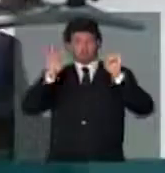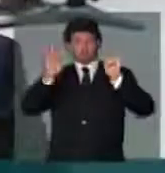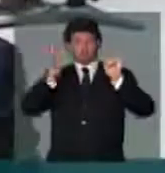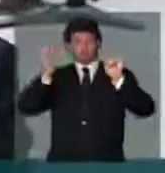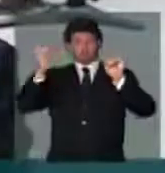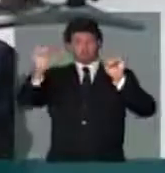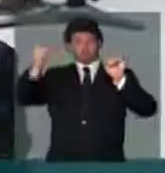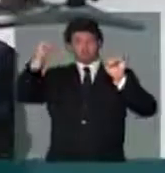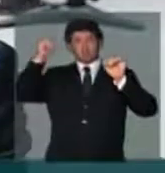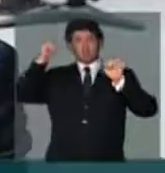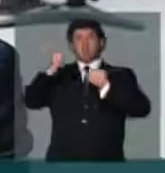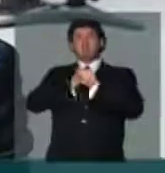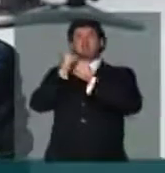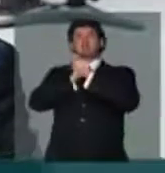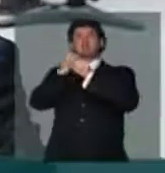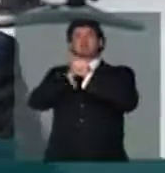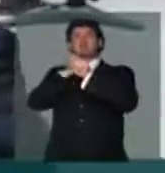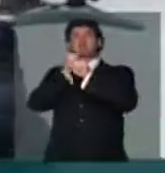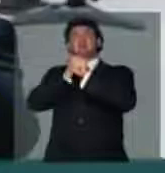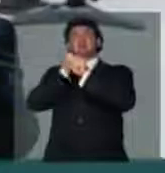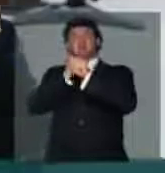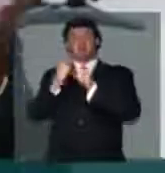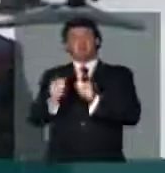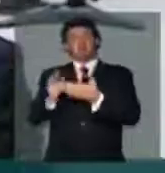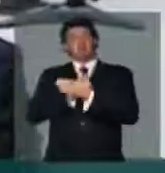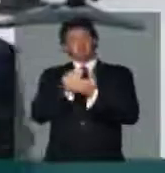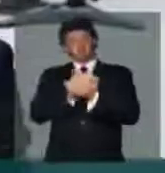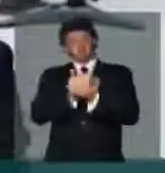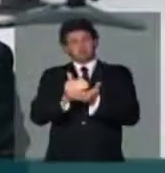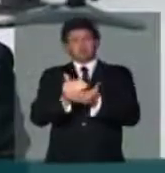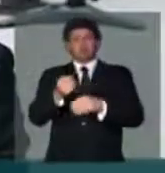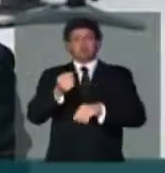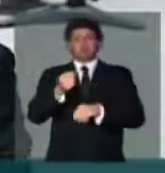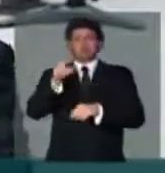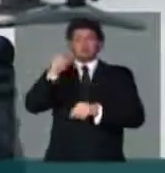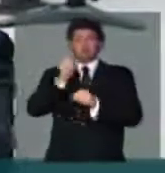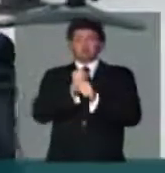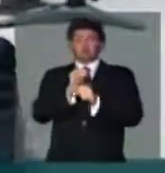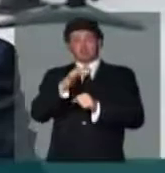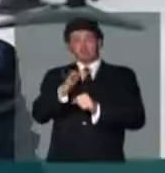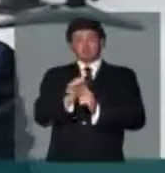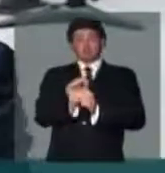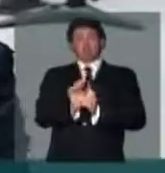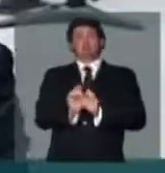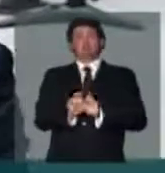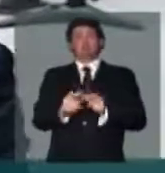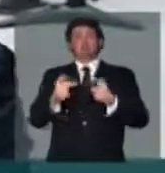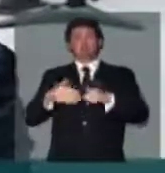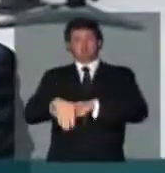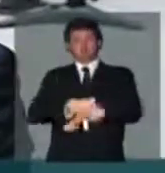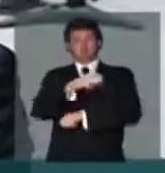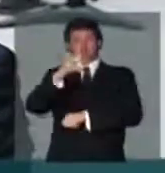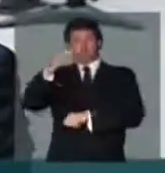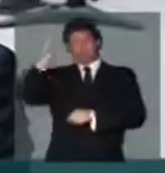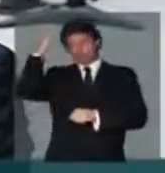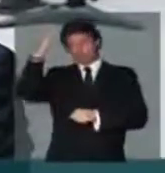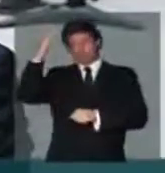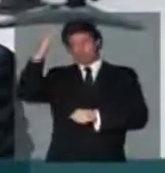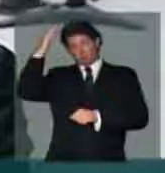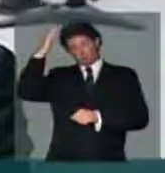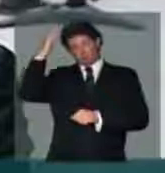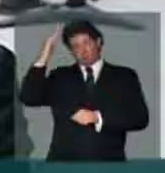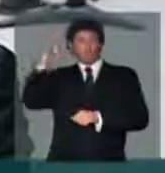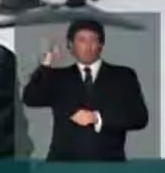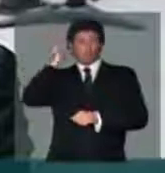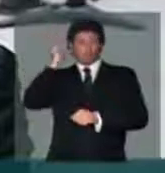anunciadas há centenas de anos e umas iniciadas há meio século, como é o caso do asfaltamento da Cuiabá-Santarém, da